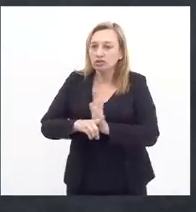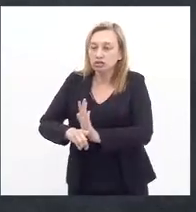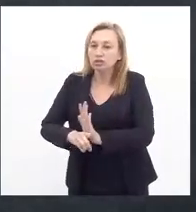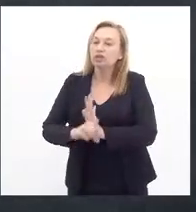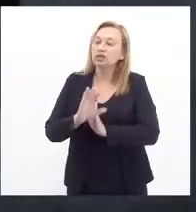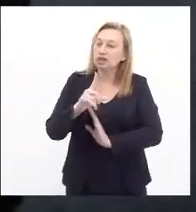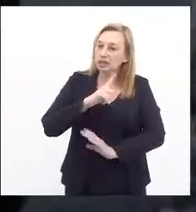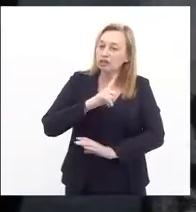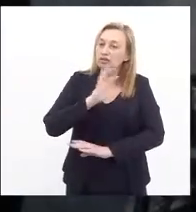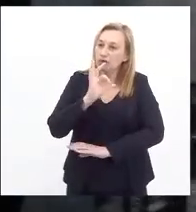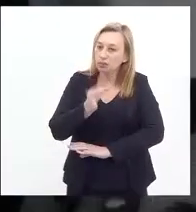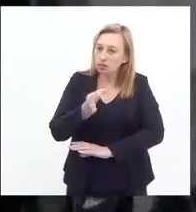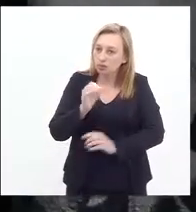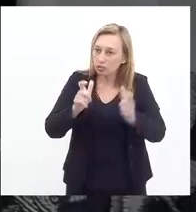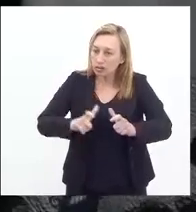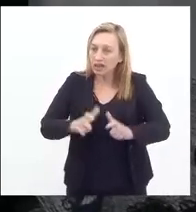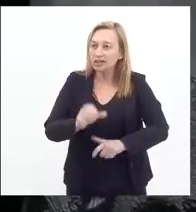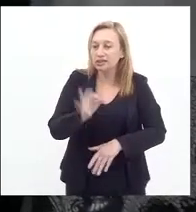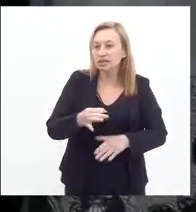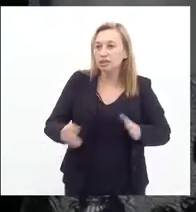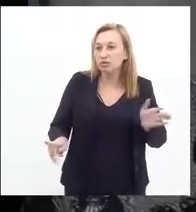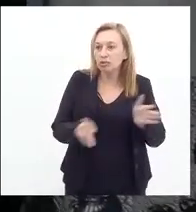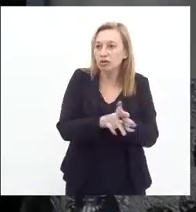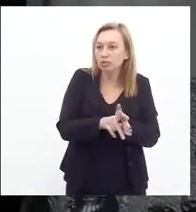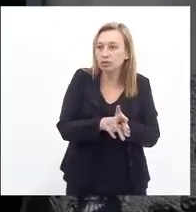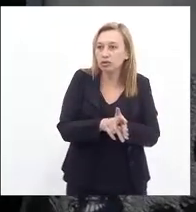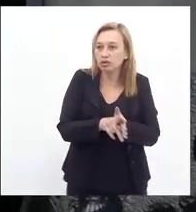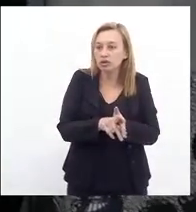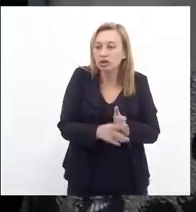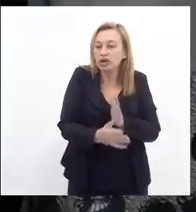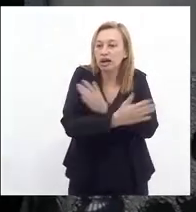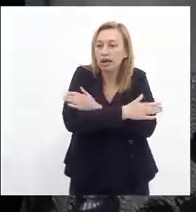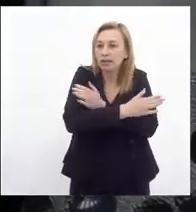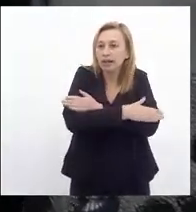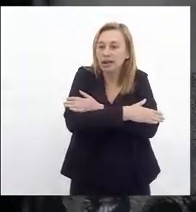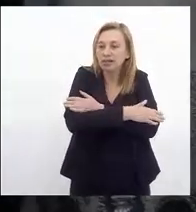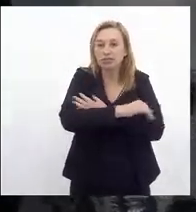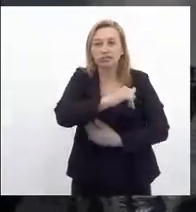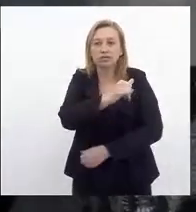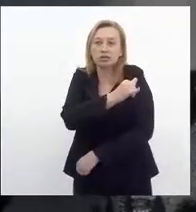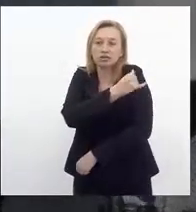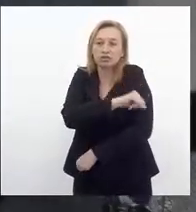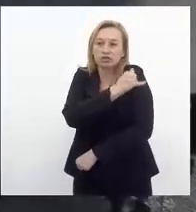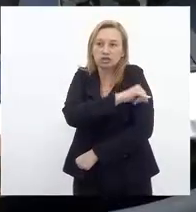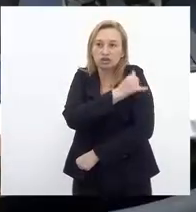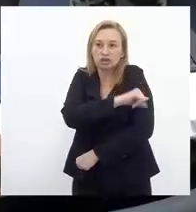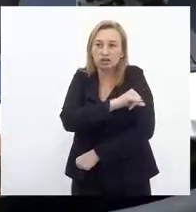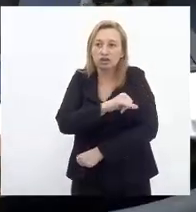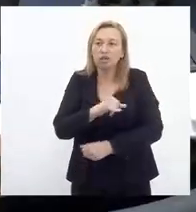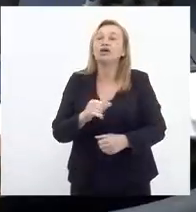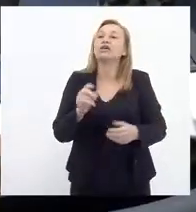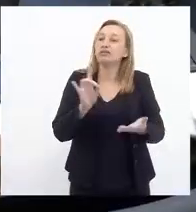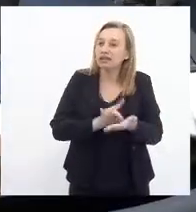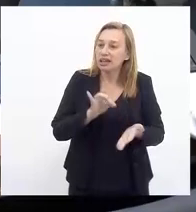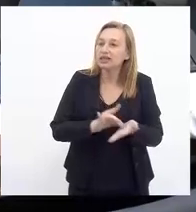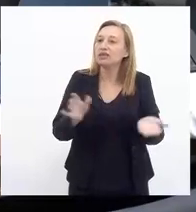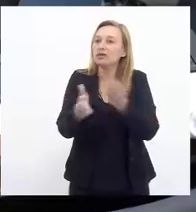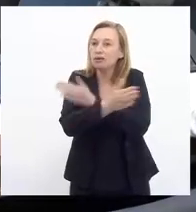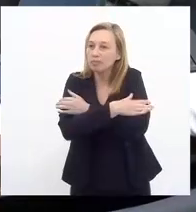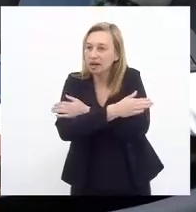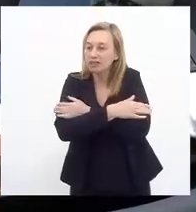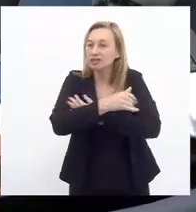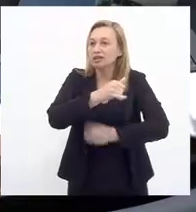destino certo que é para um projeto abraço carioca Será mesmo um abraço carioca